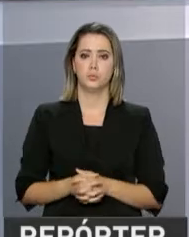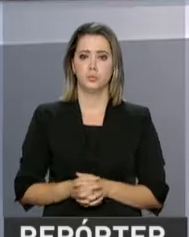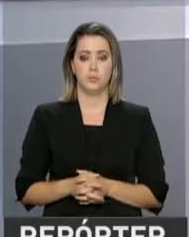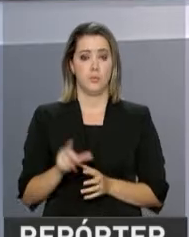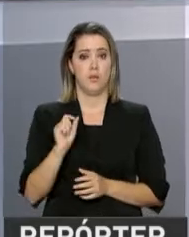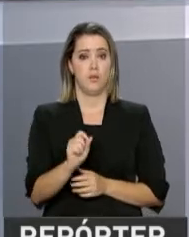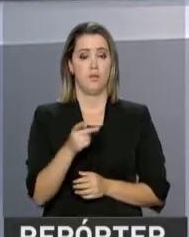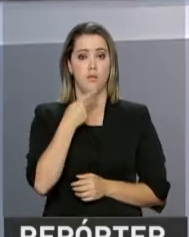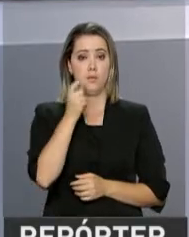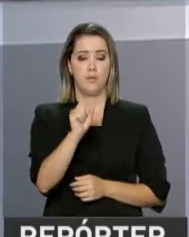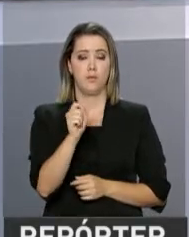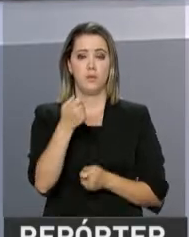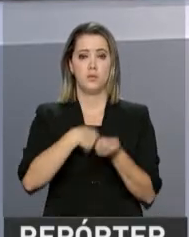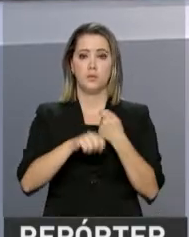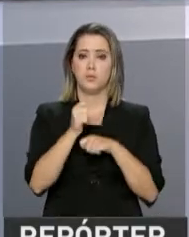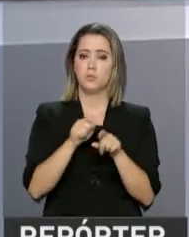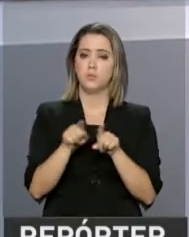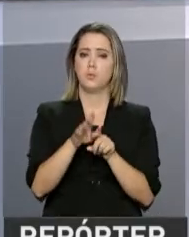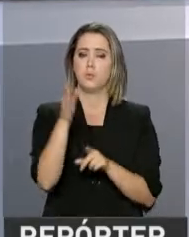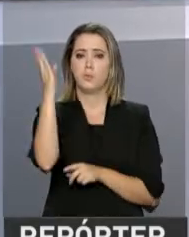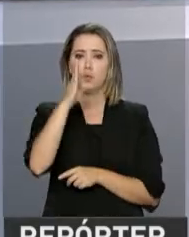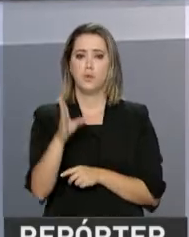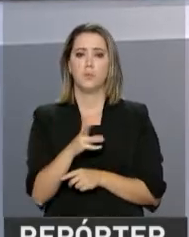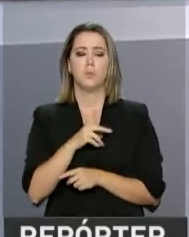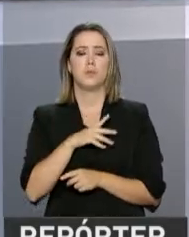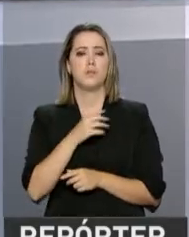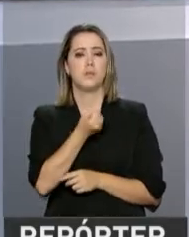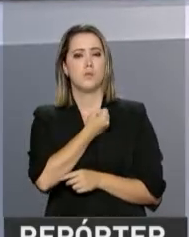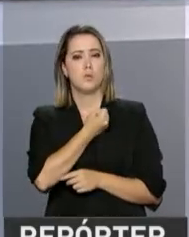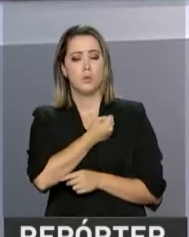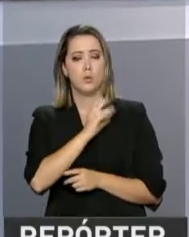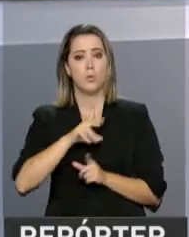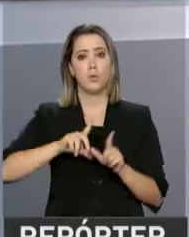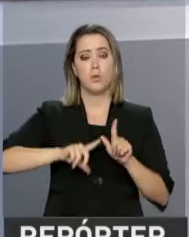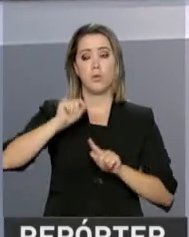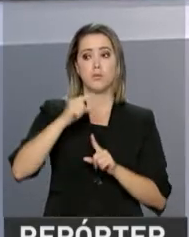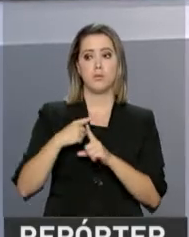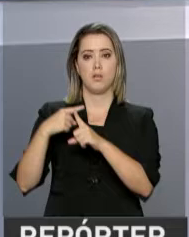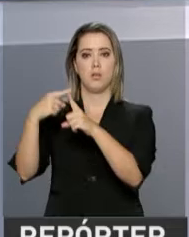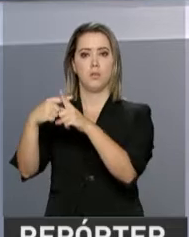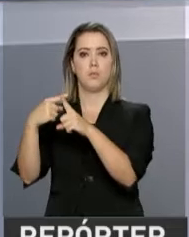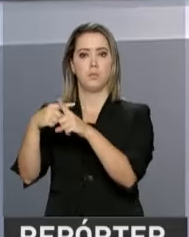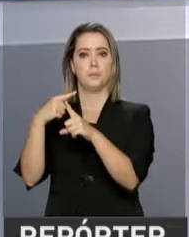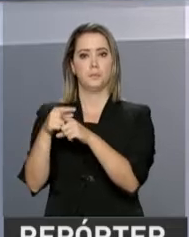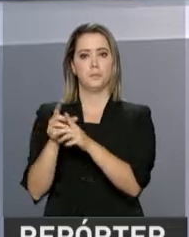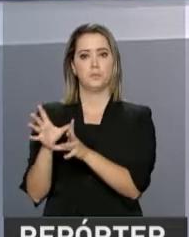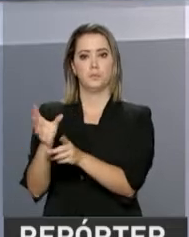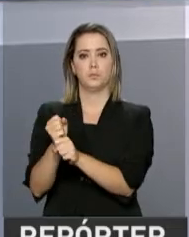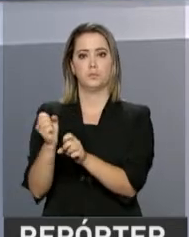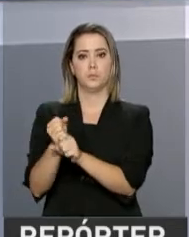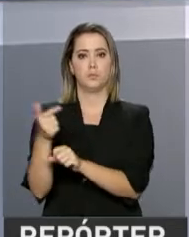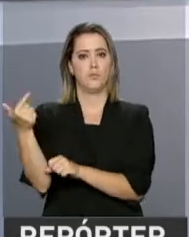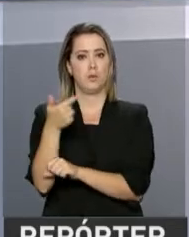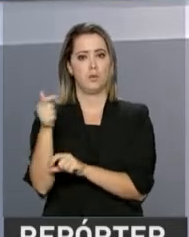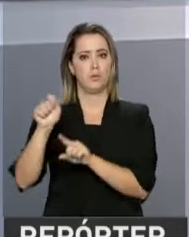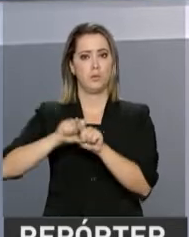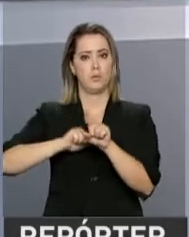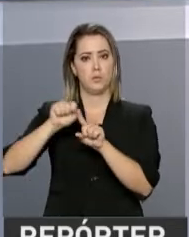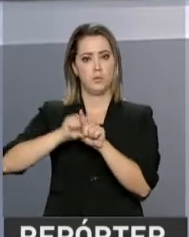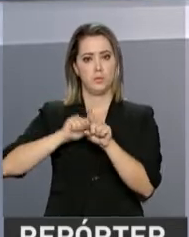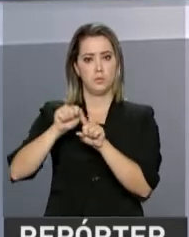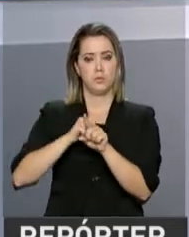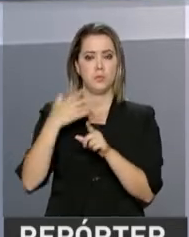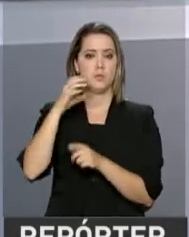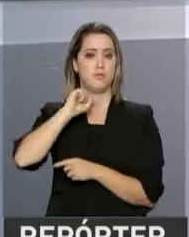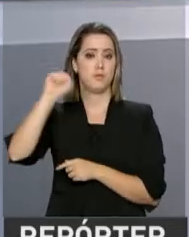continuando a falar de economia o brasil registra resultado positivo nas contas externas pelo segundo mês seguido agora